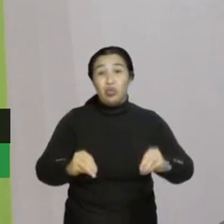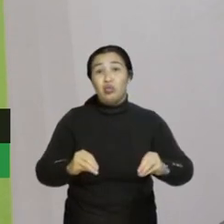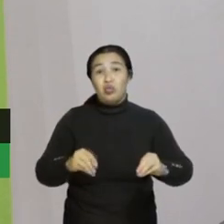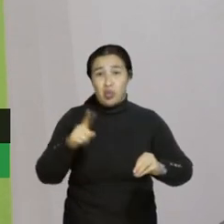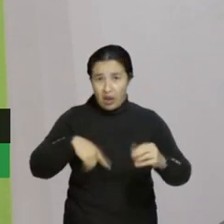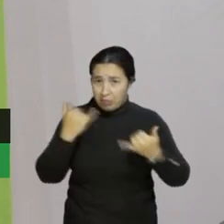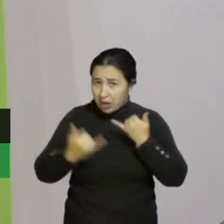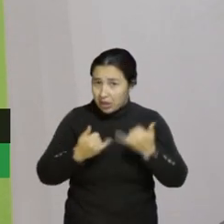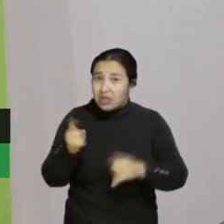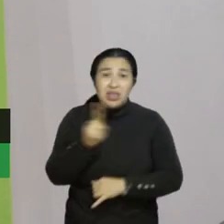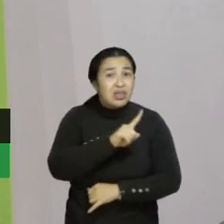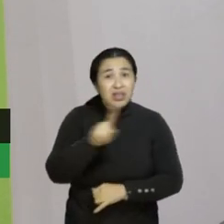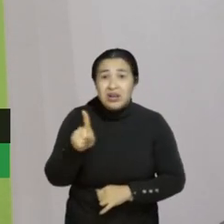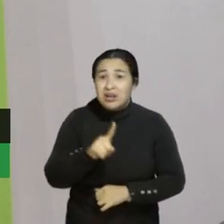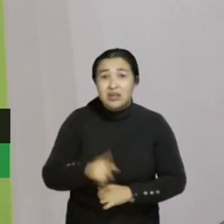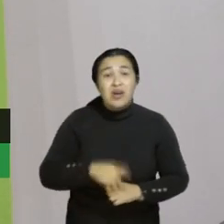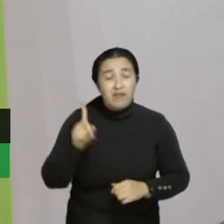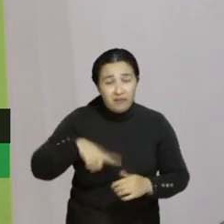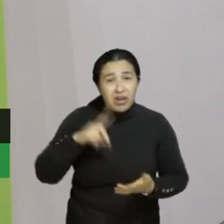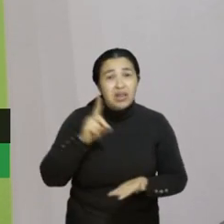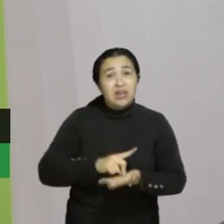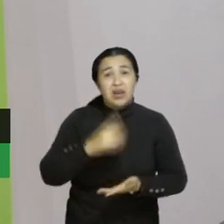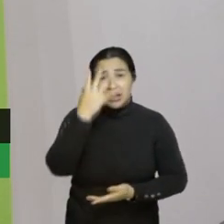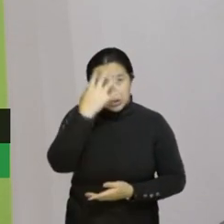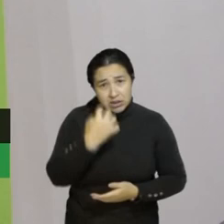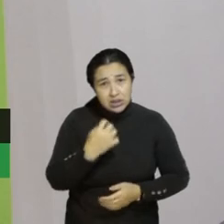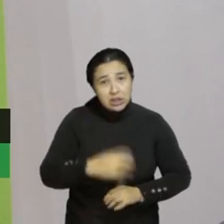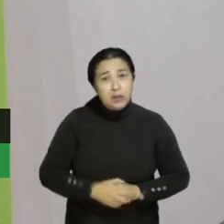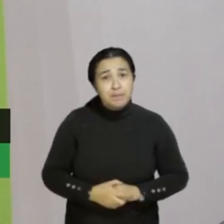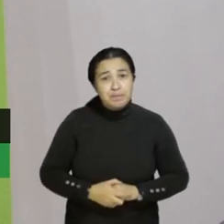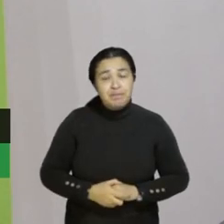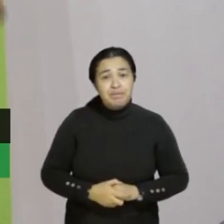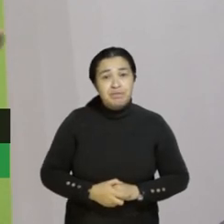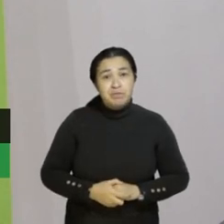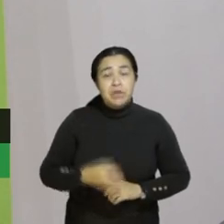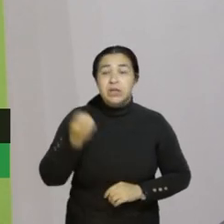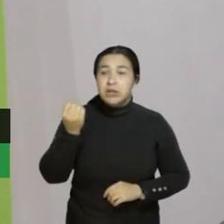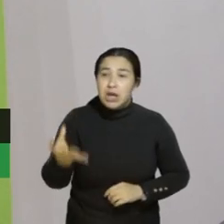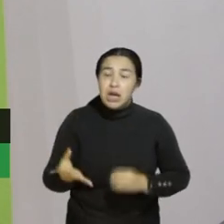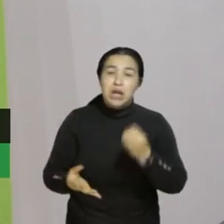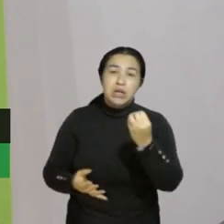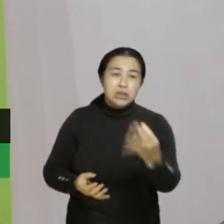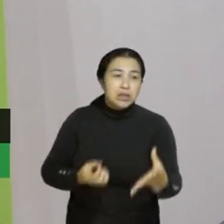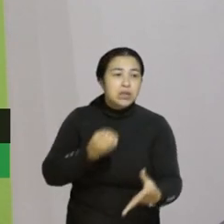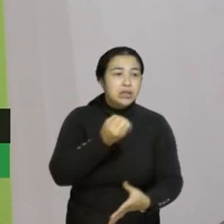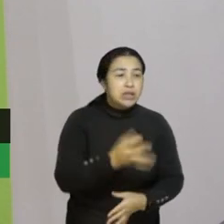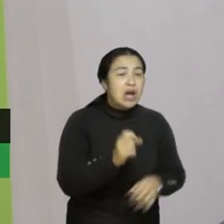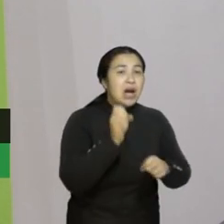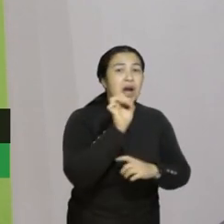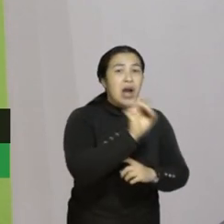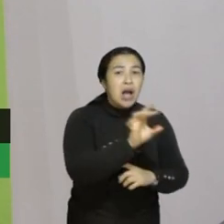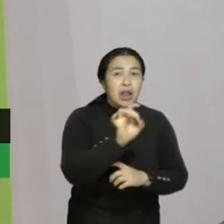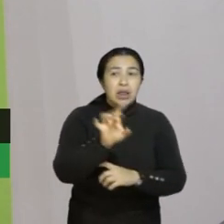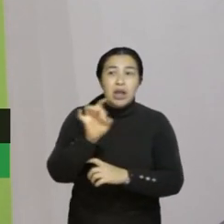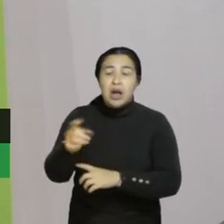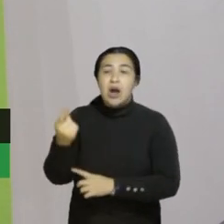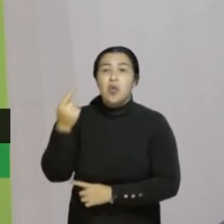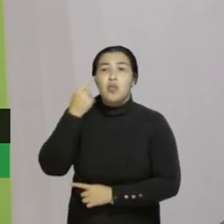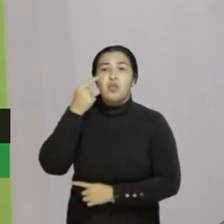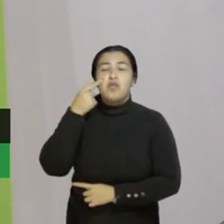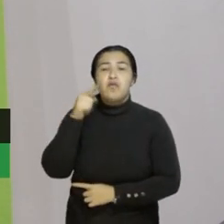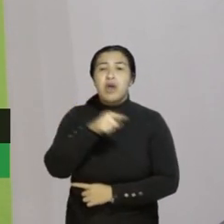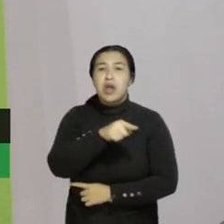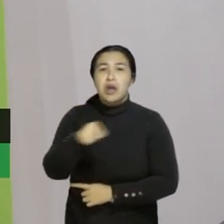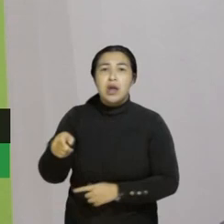assim, a cada entrega, a cada bairro frequentado, a gente vê a resiliência daquele